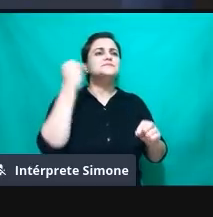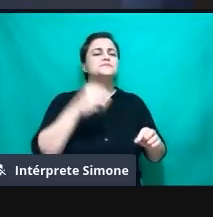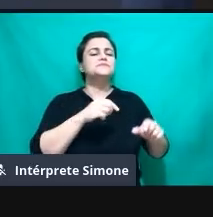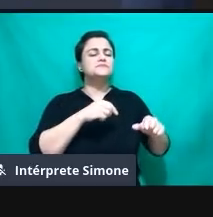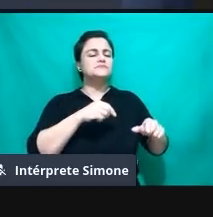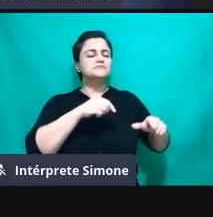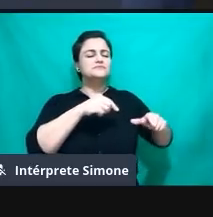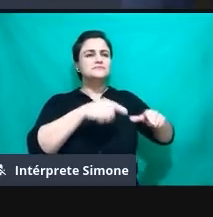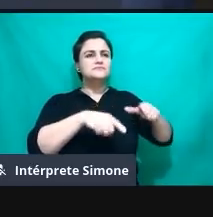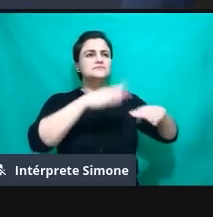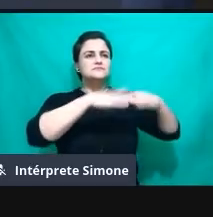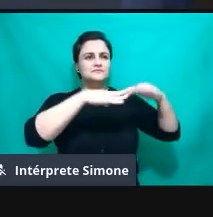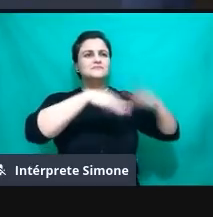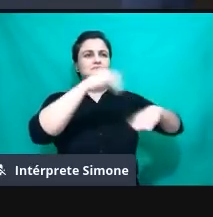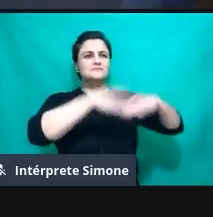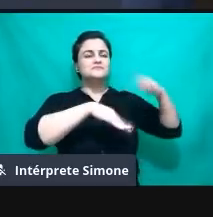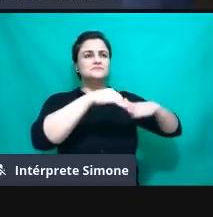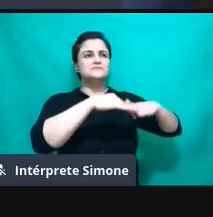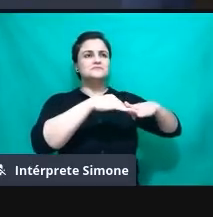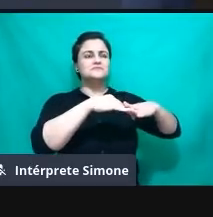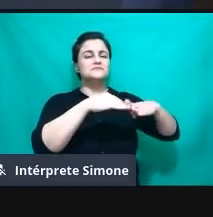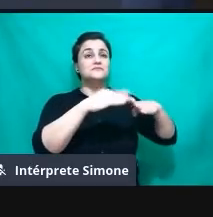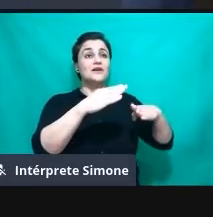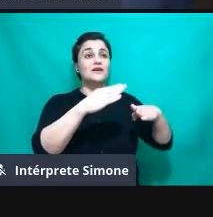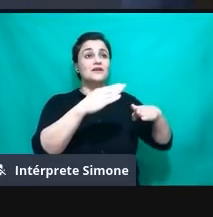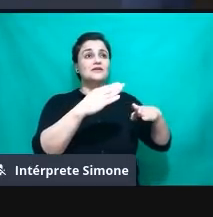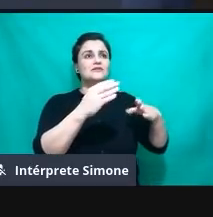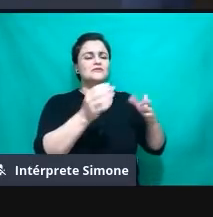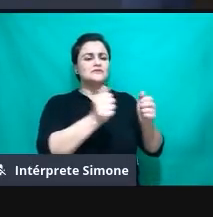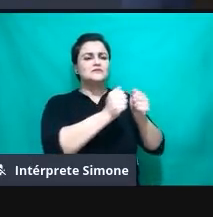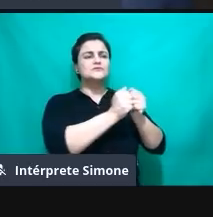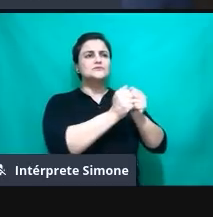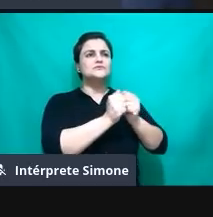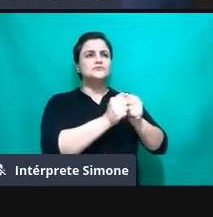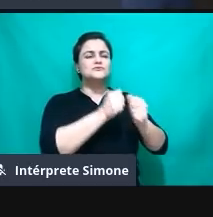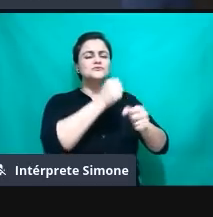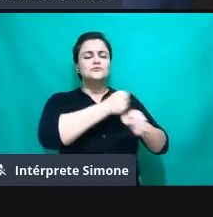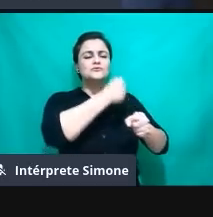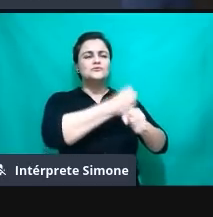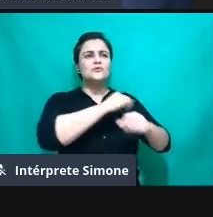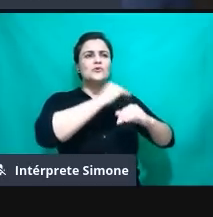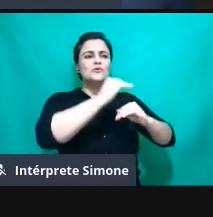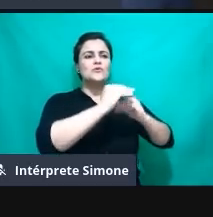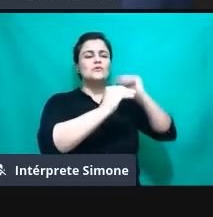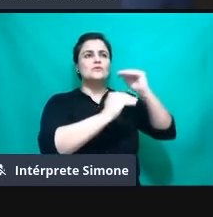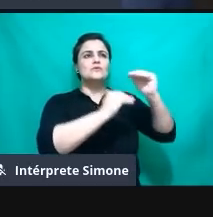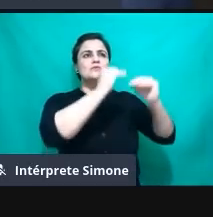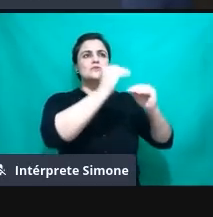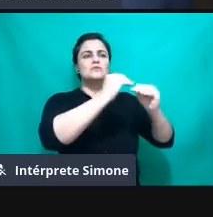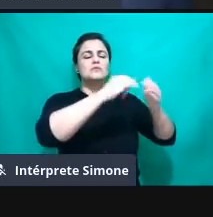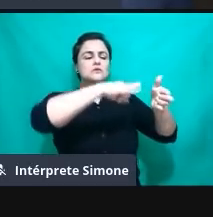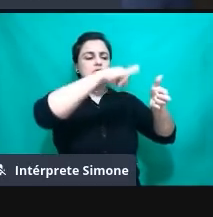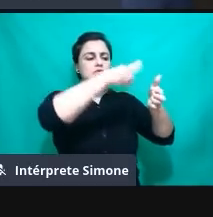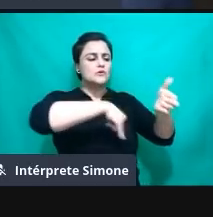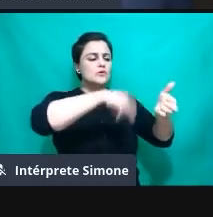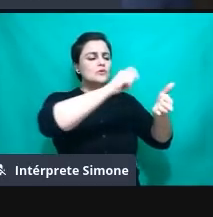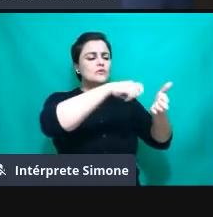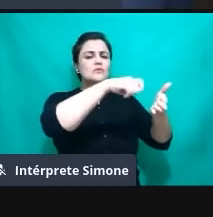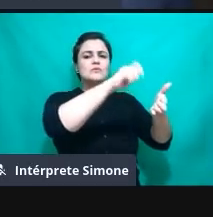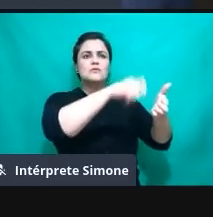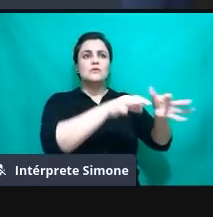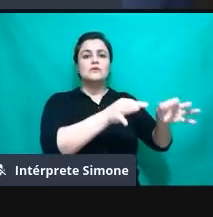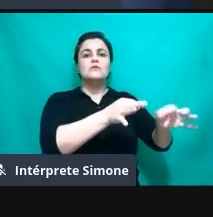algumas construções dos nossos documentos, como que se deu esse percurso